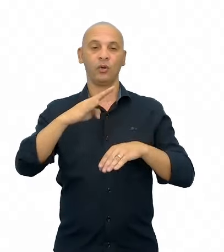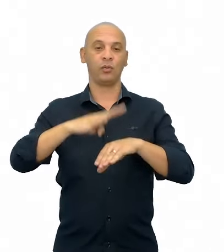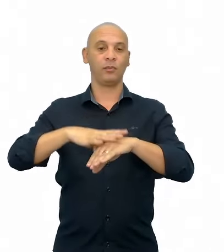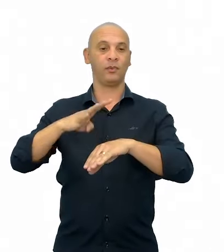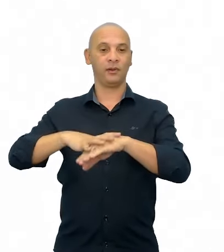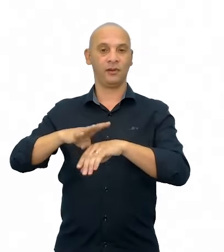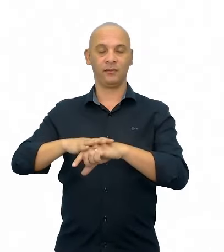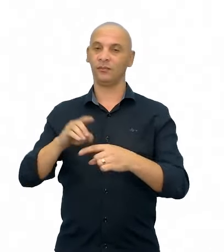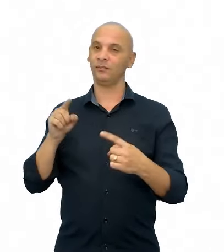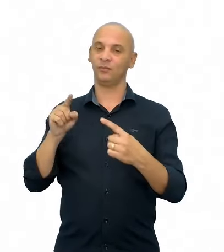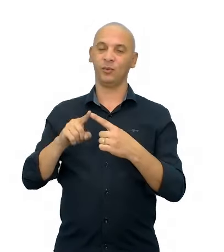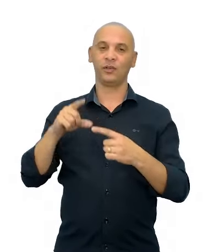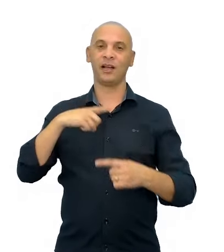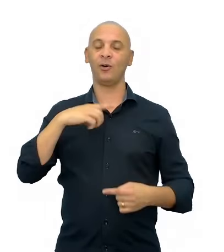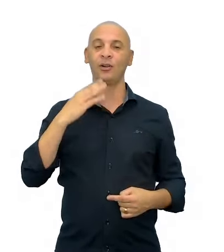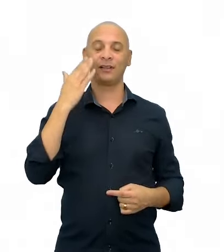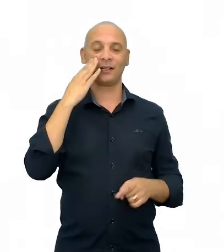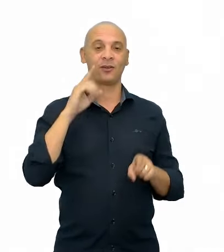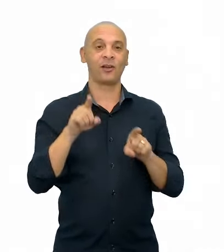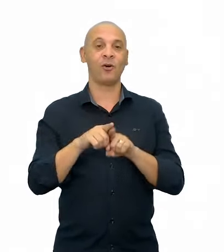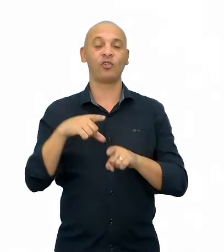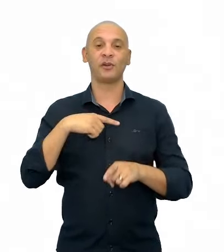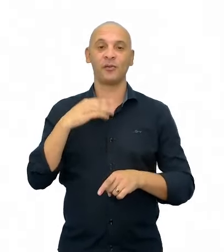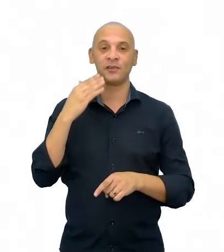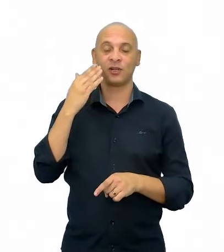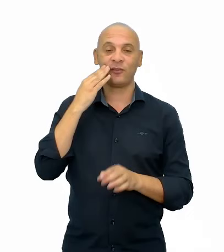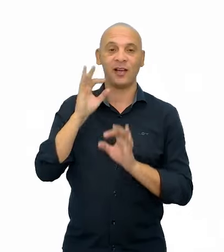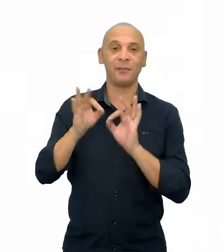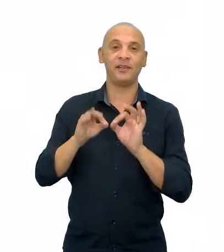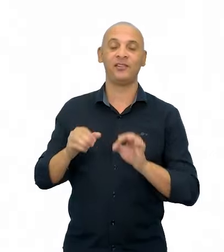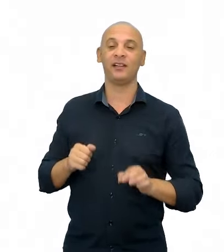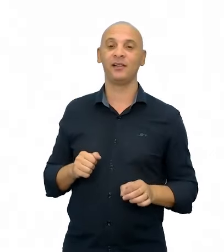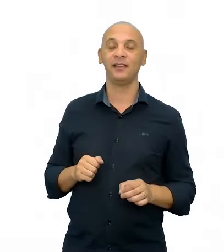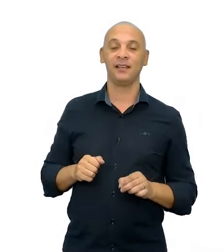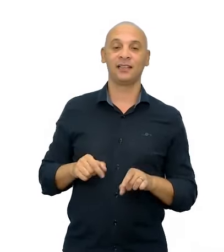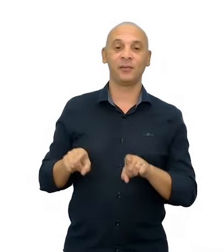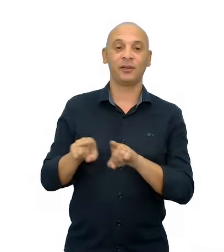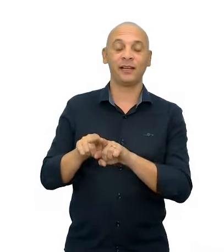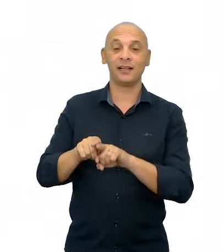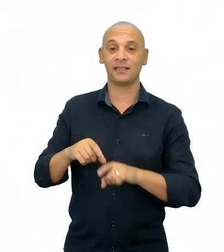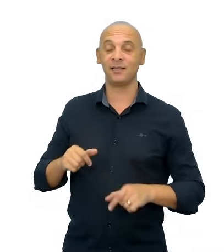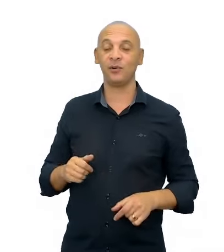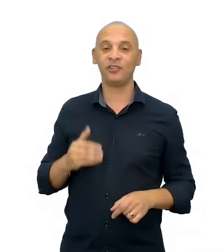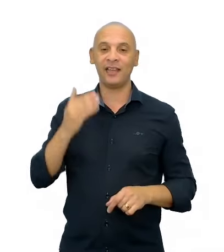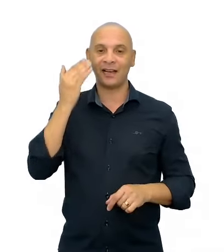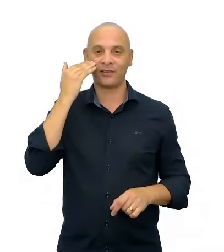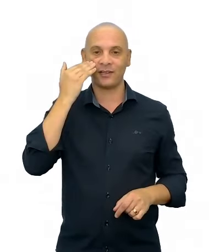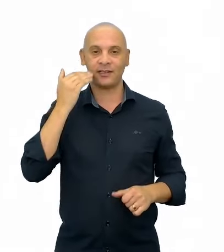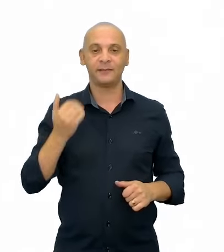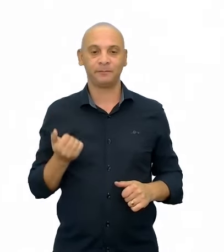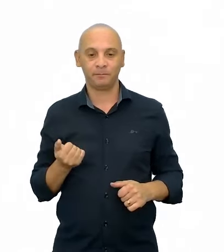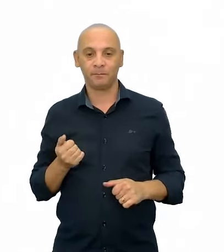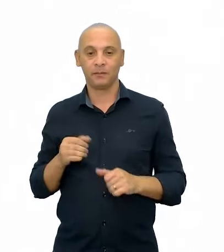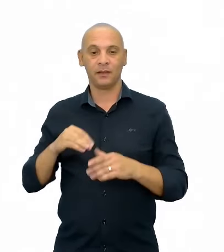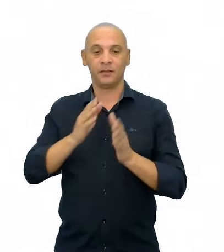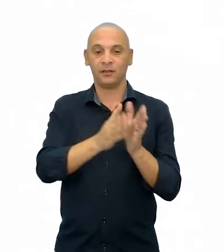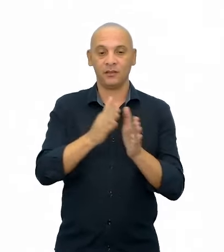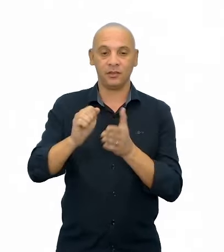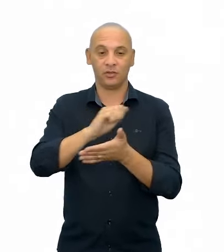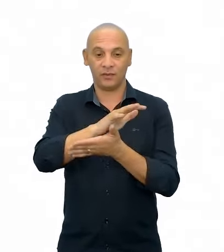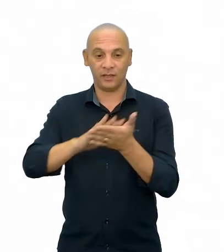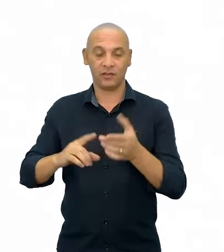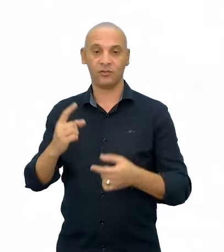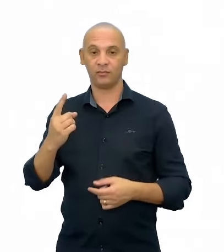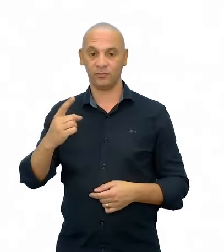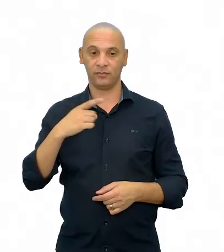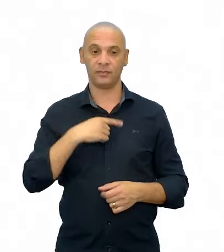que servirá como referência para a elaboração do planejamento do desenvolvimento da sequência de atividade